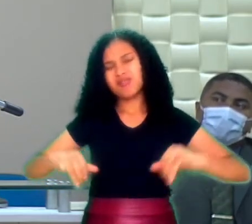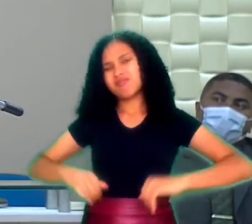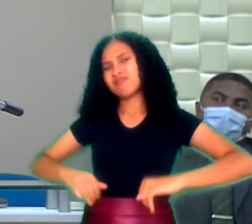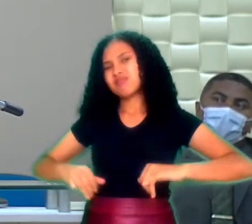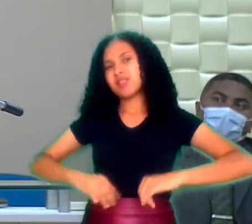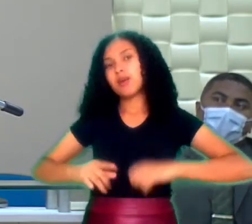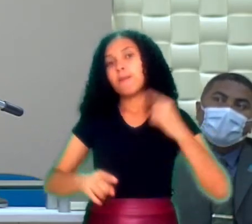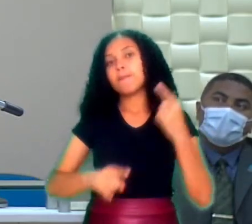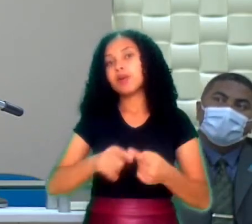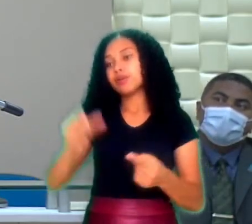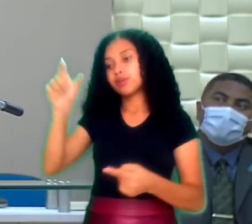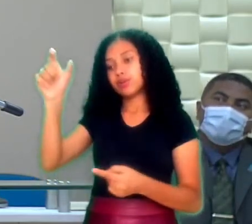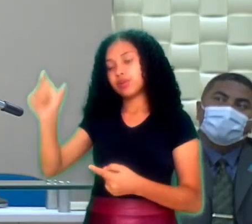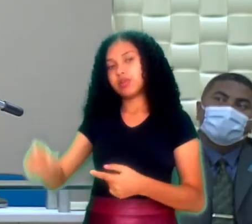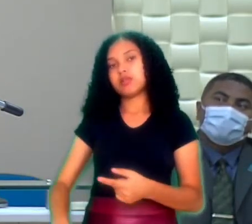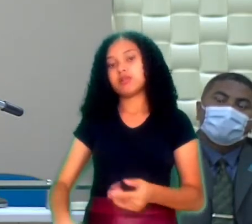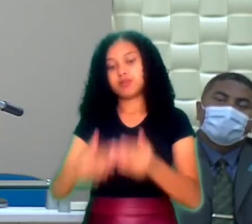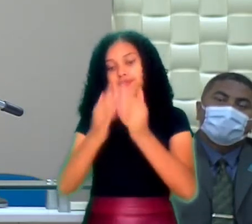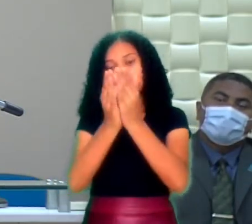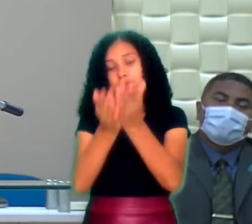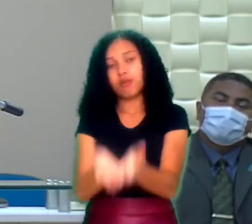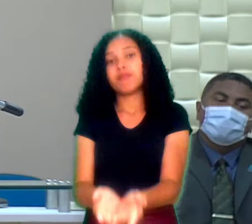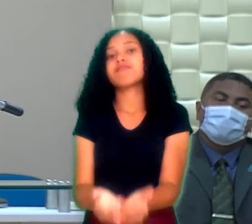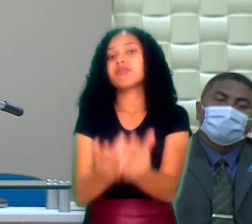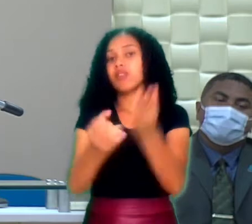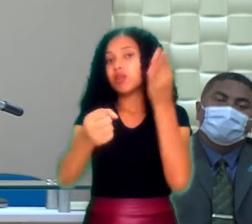está naquele navio.